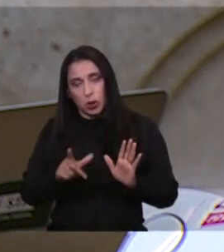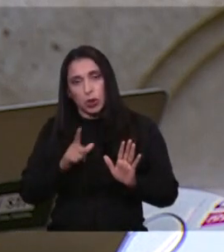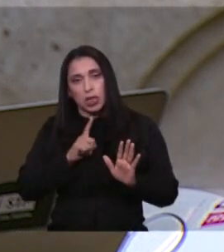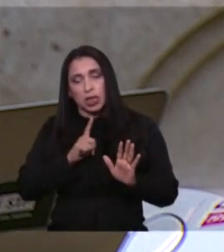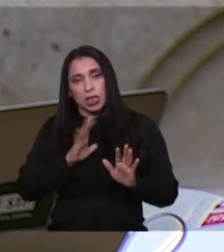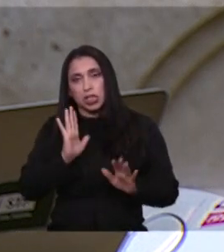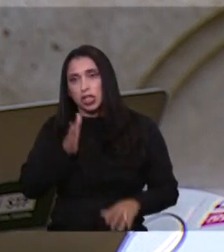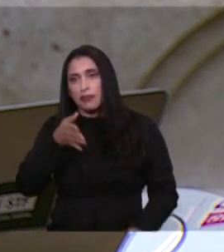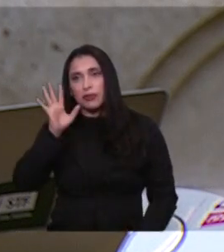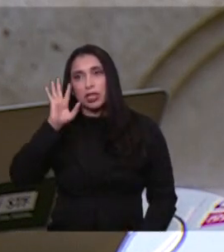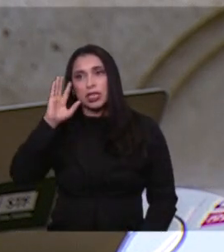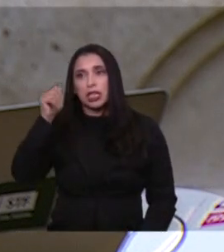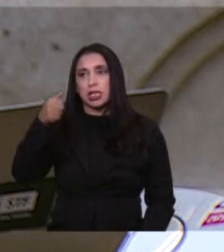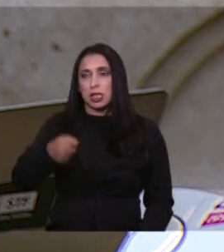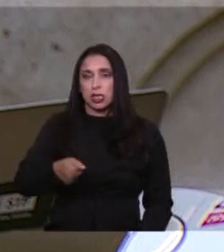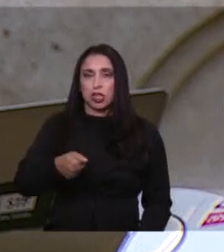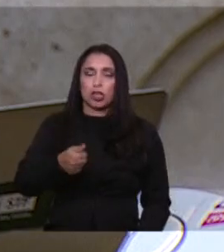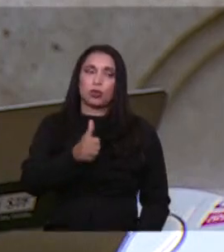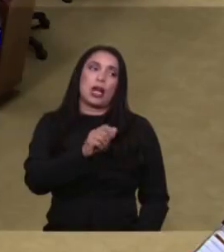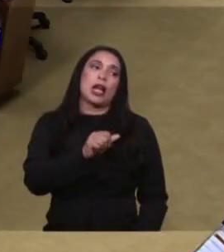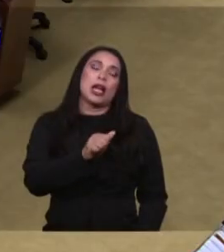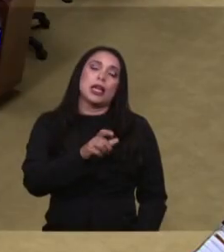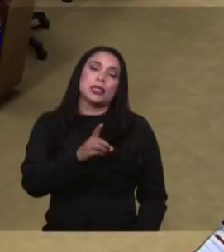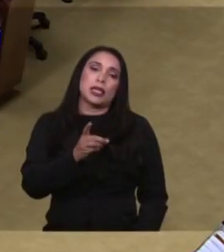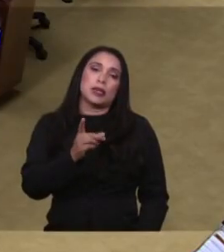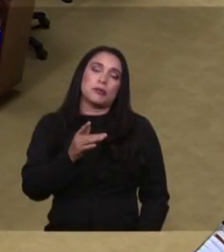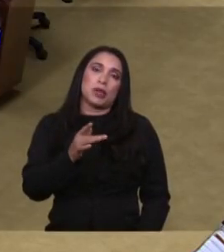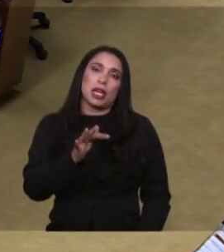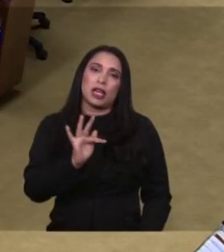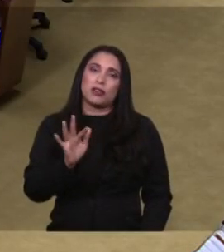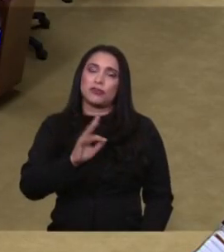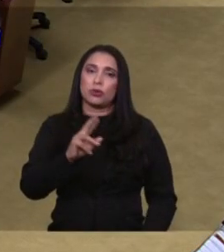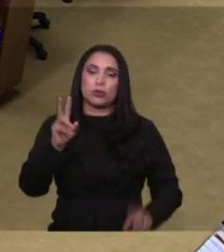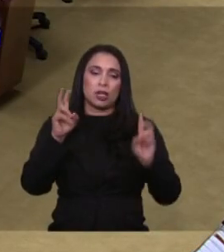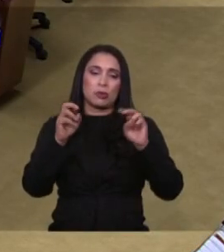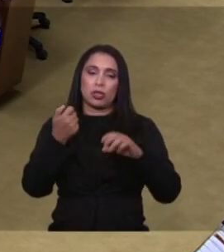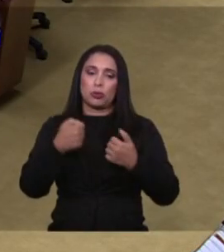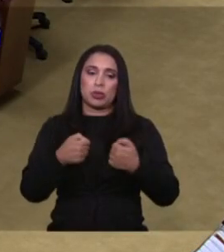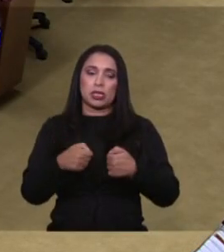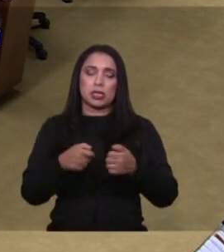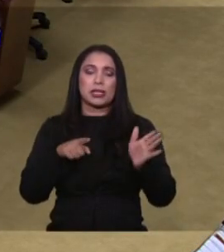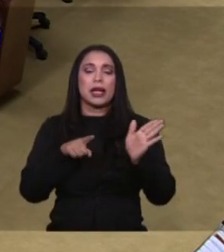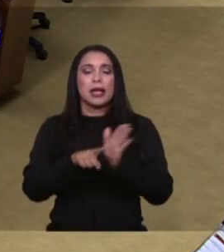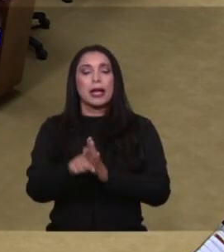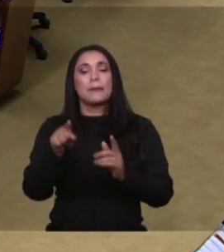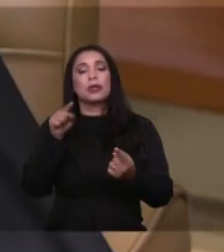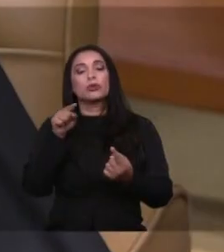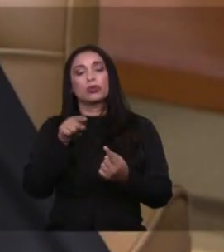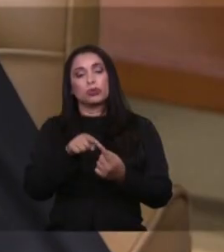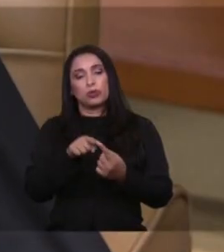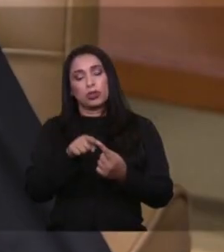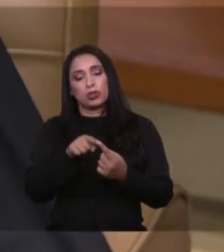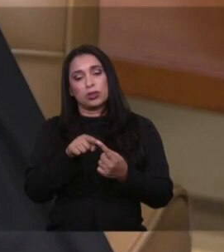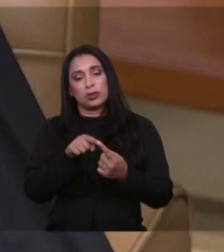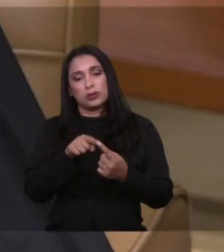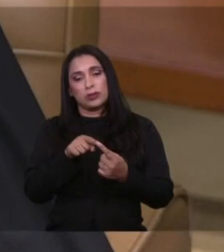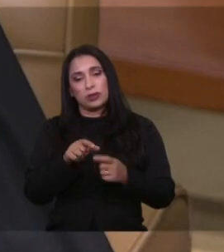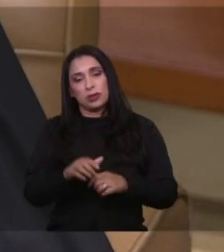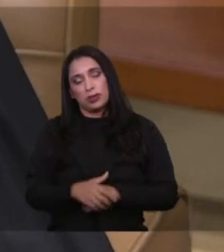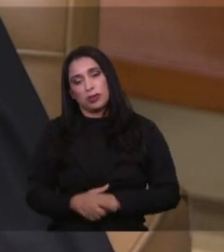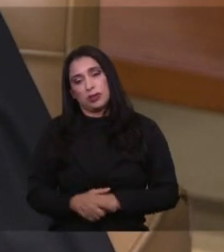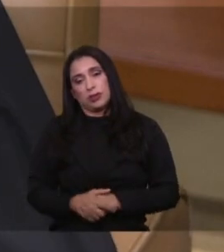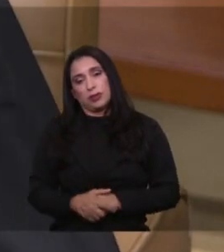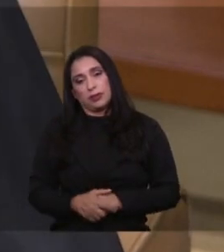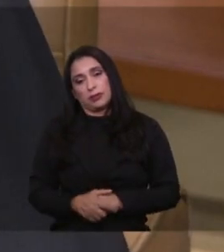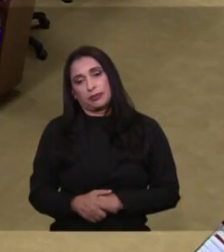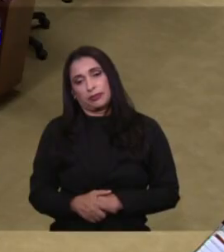sido decidido na ADPF, não é o caso de voltarmos a deliberar sobre isso? Essa é a pergunta objetiva. Pois